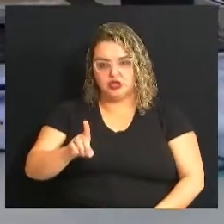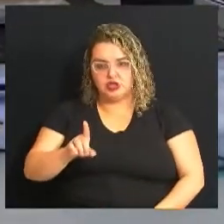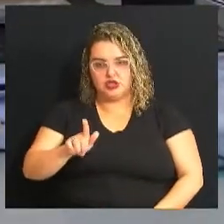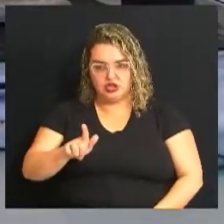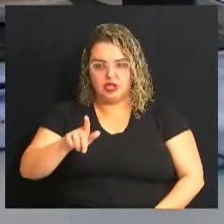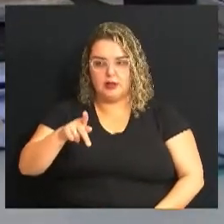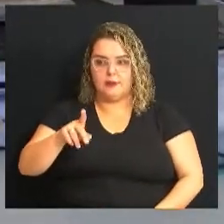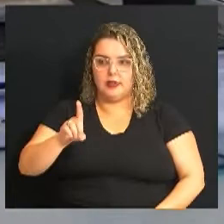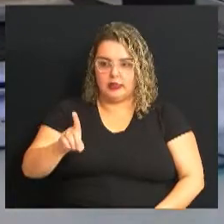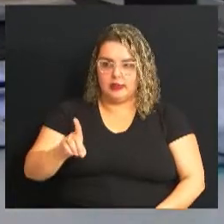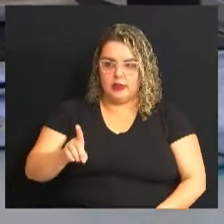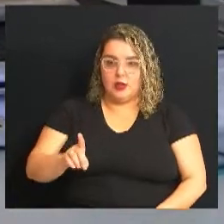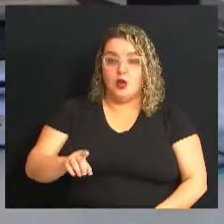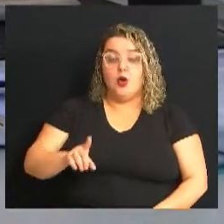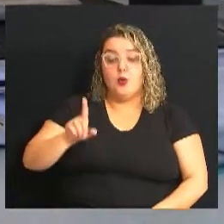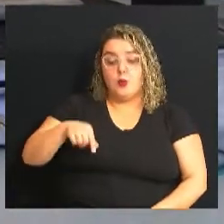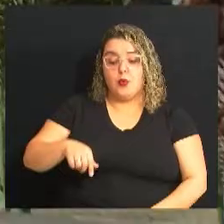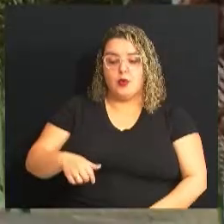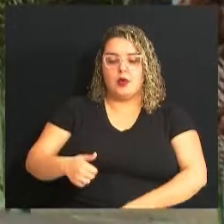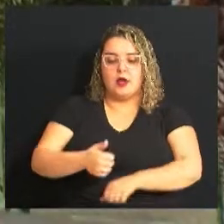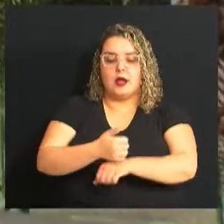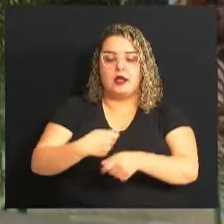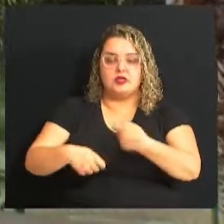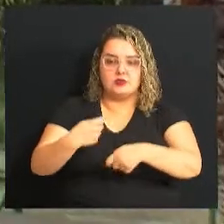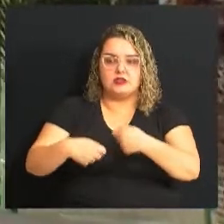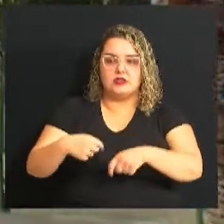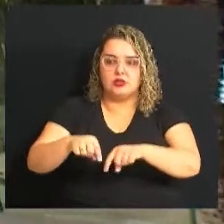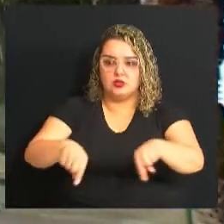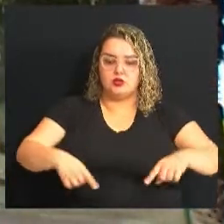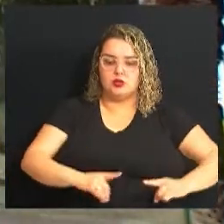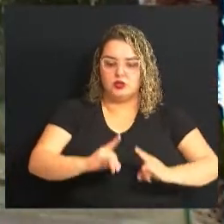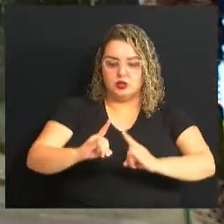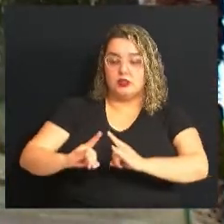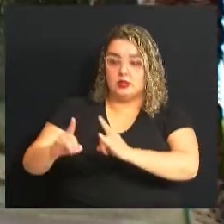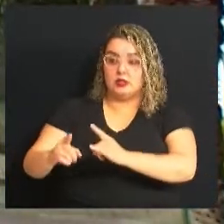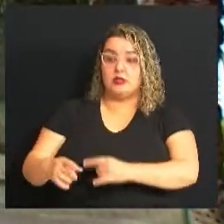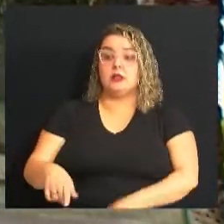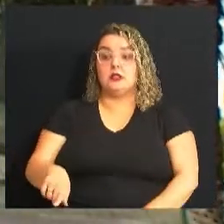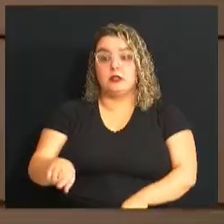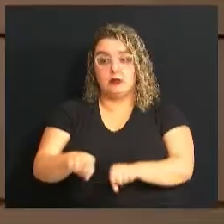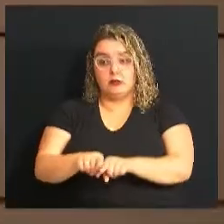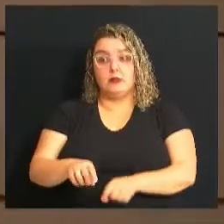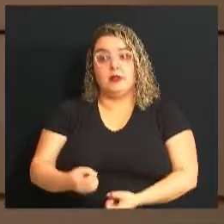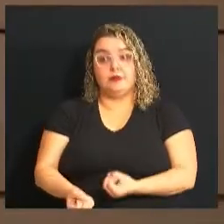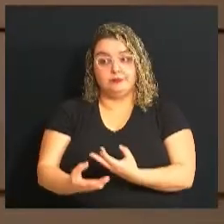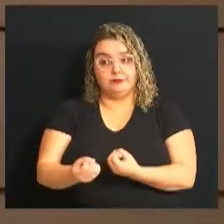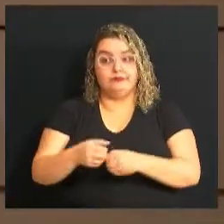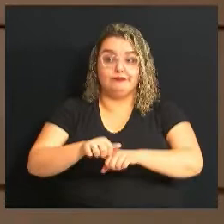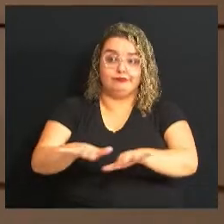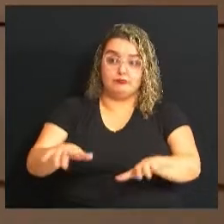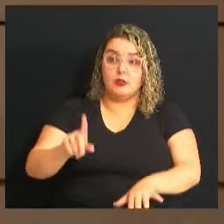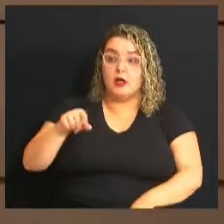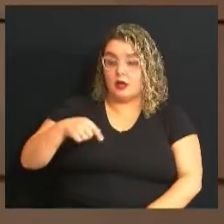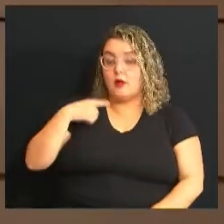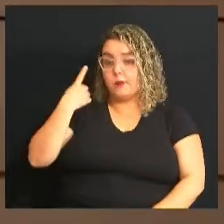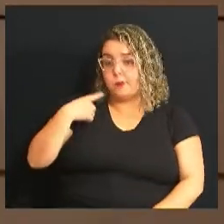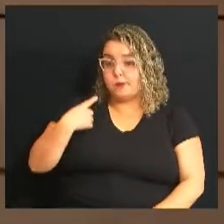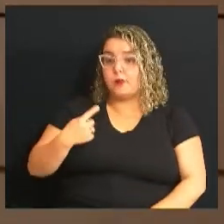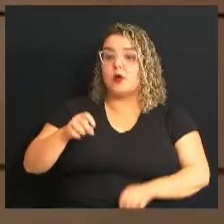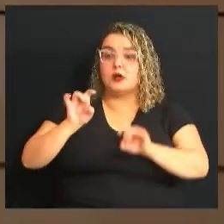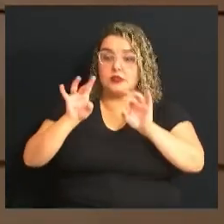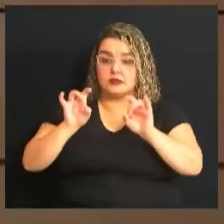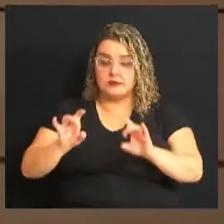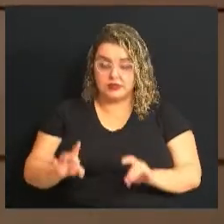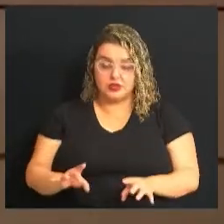por síndicos e administradoras, devido ao vazamento de dados. Essa advogada especialista no